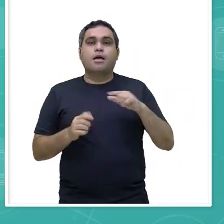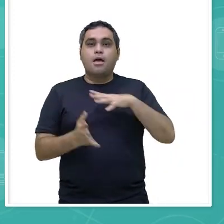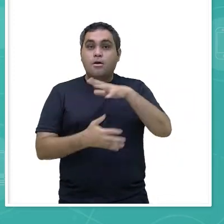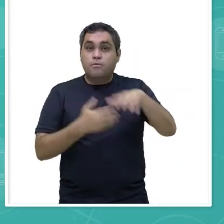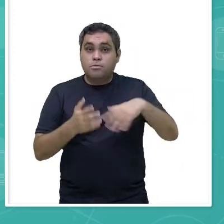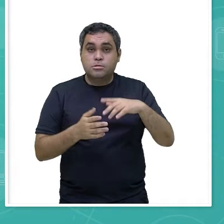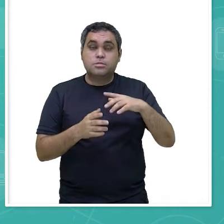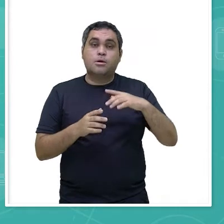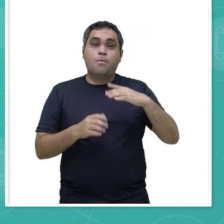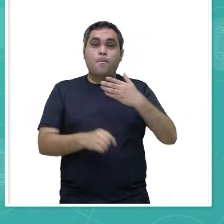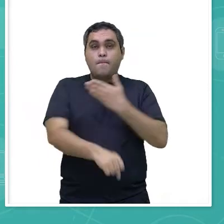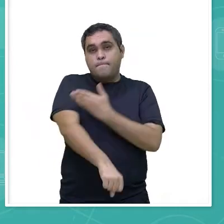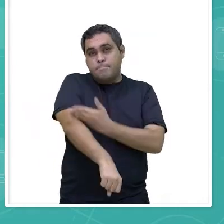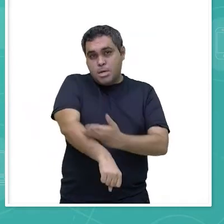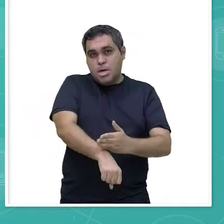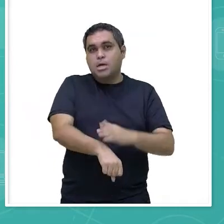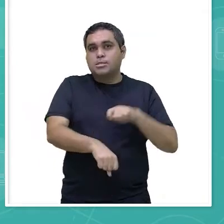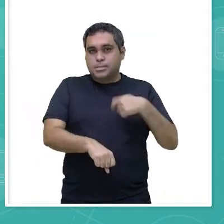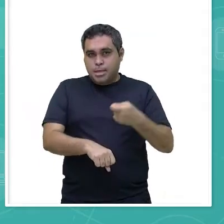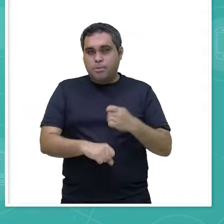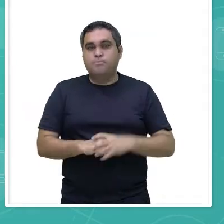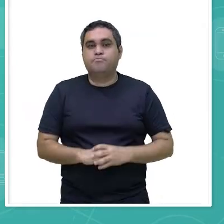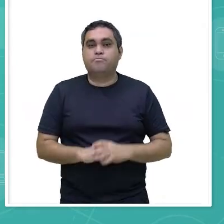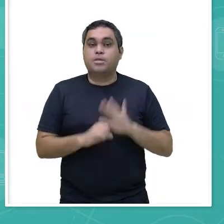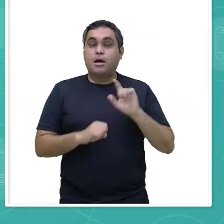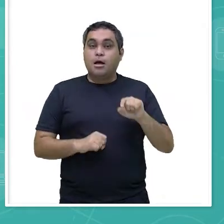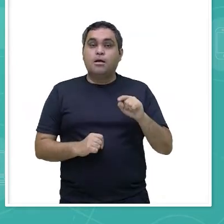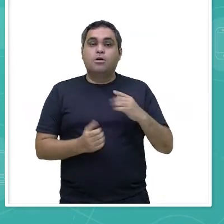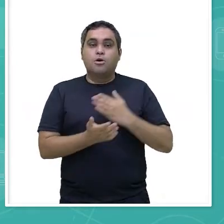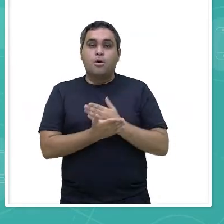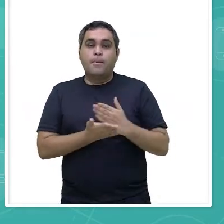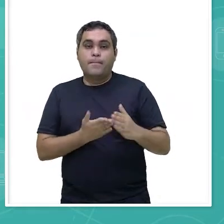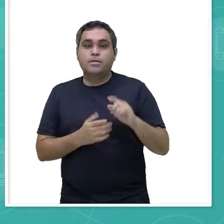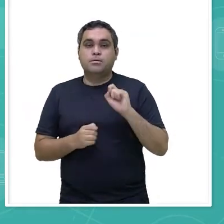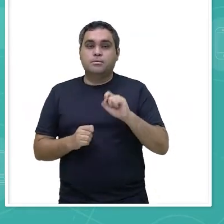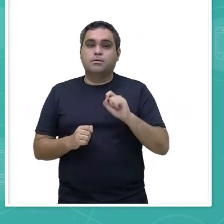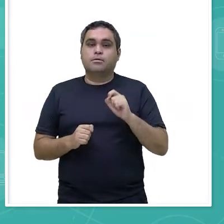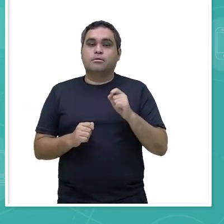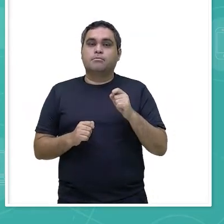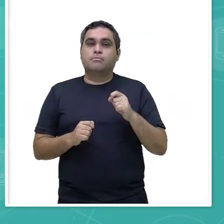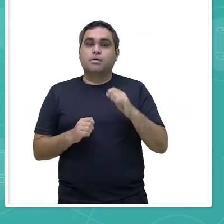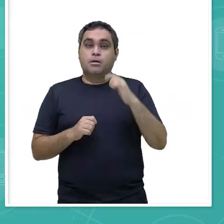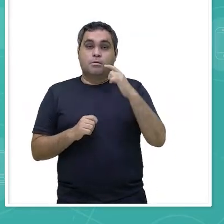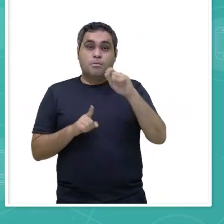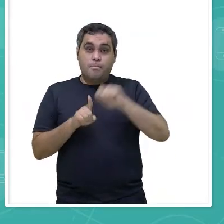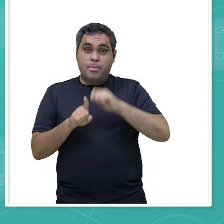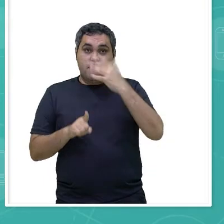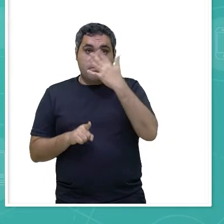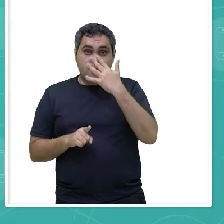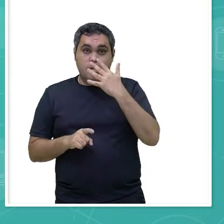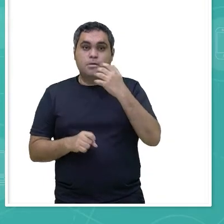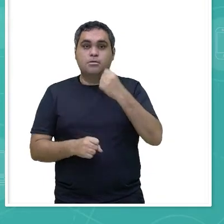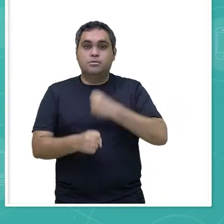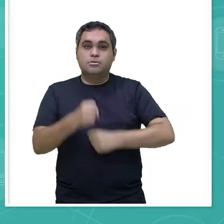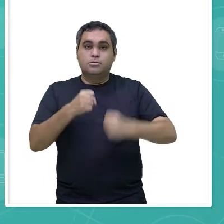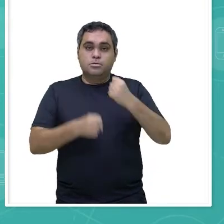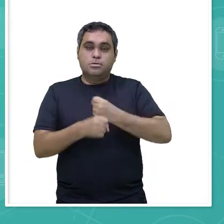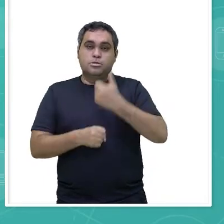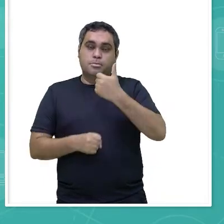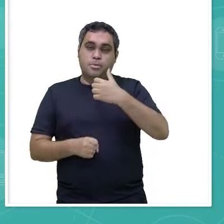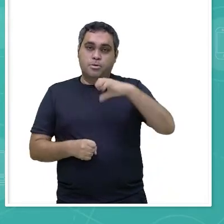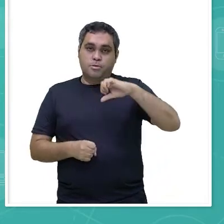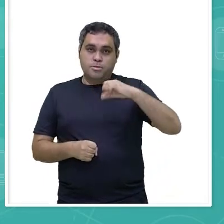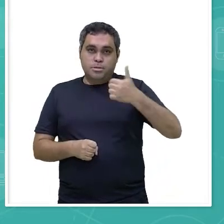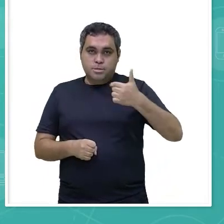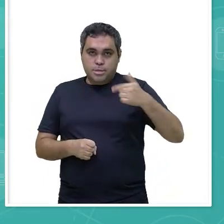Revolução Menchevique, ela vai acontecer ali inicialmente em fevereiro de 17. Então, no ano de 17, a Rússia vai